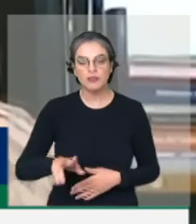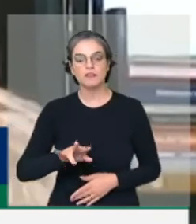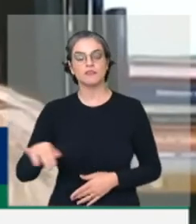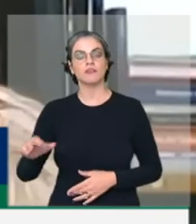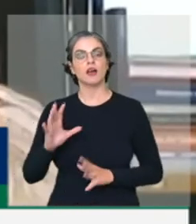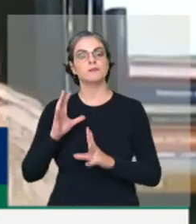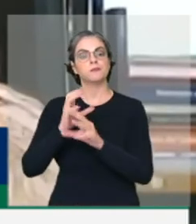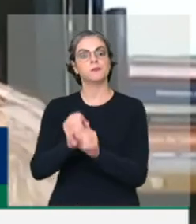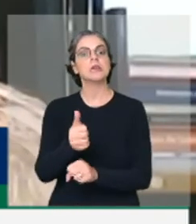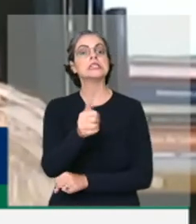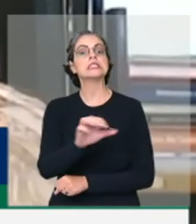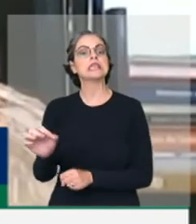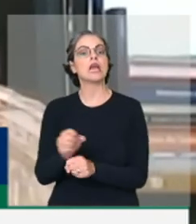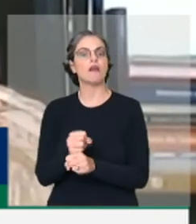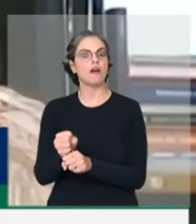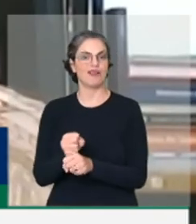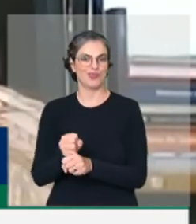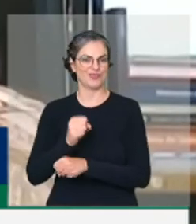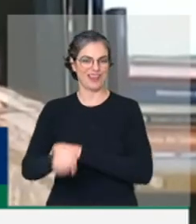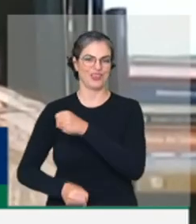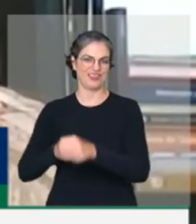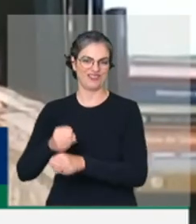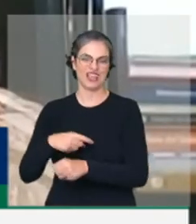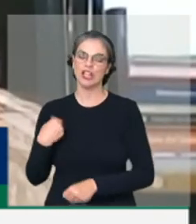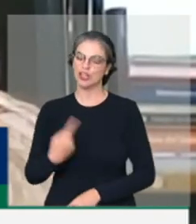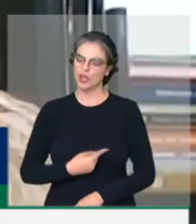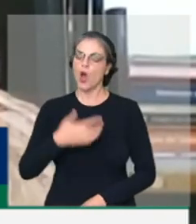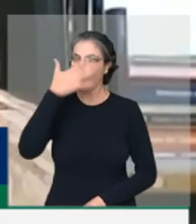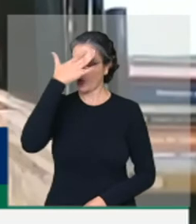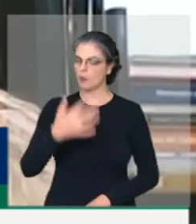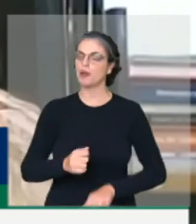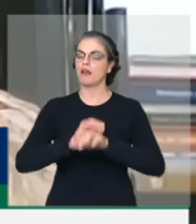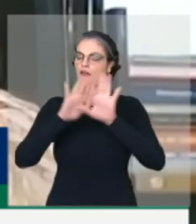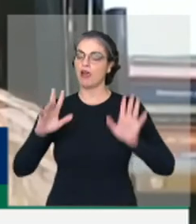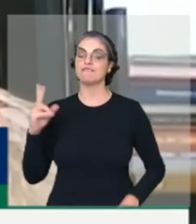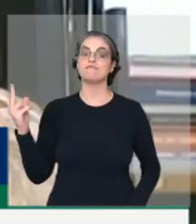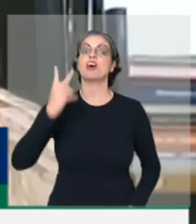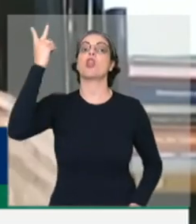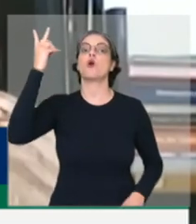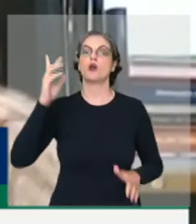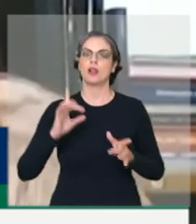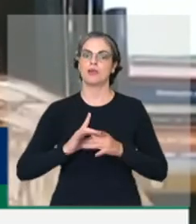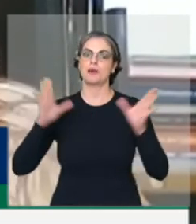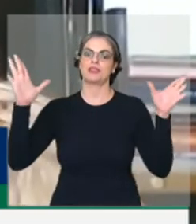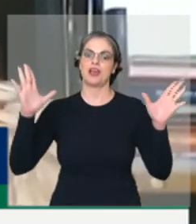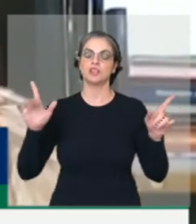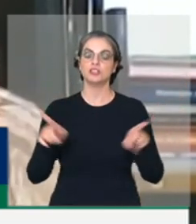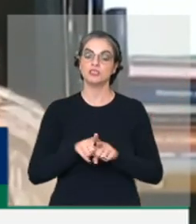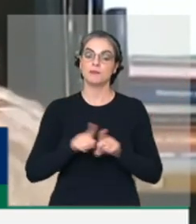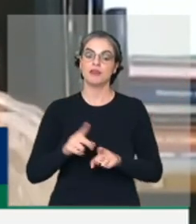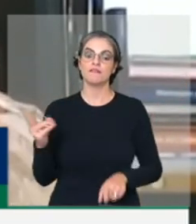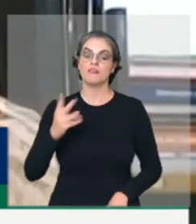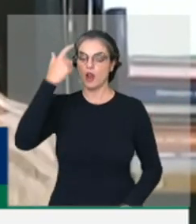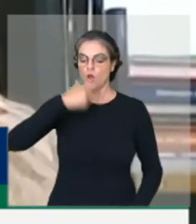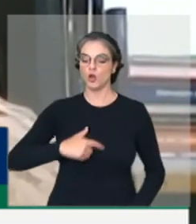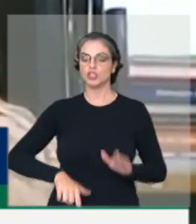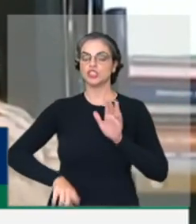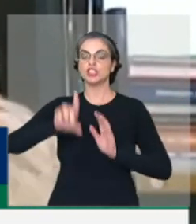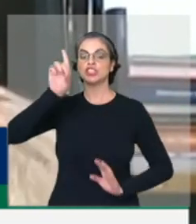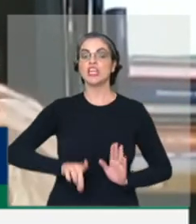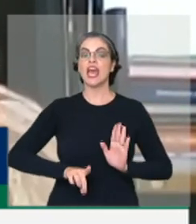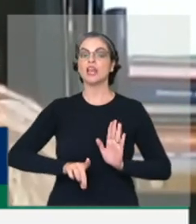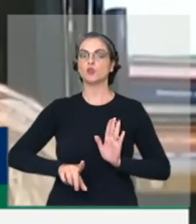vem, compreendemos exatamente o valor da liberdade, o valor da imunidade parlamentar, da liberdade de